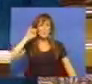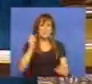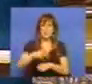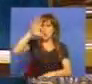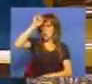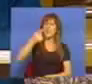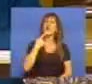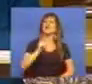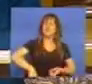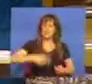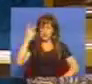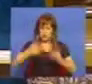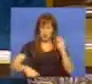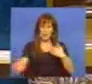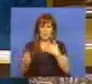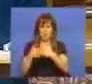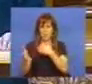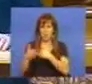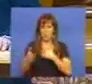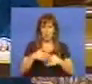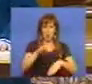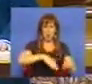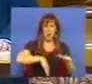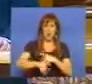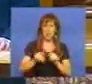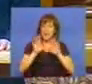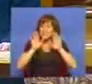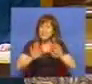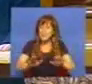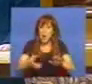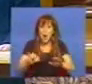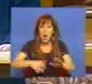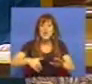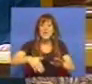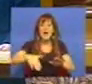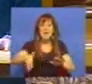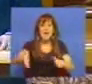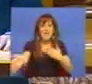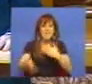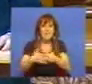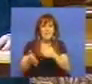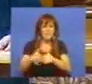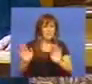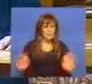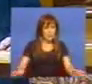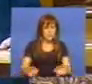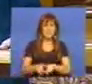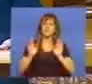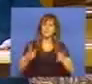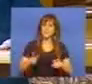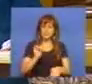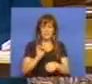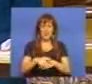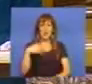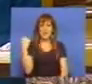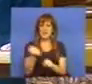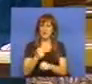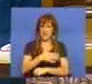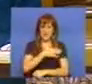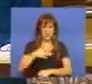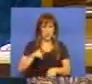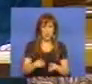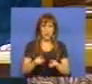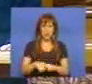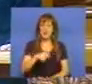o Governo reavalie os encerramentos realizados e suspenda aqueles que estavam previstos. É necessário uma carta de serviços de saúde